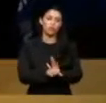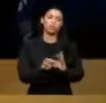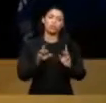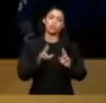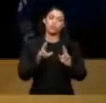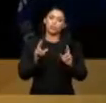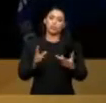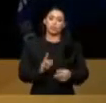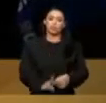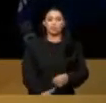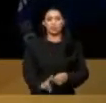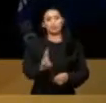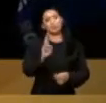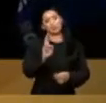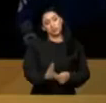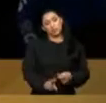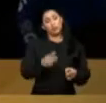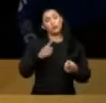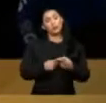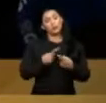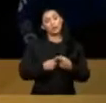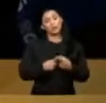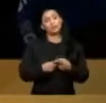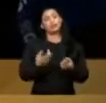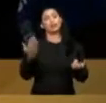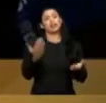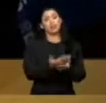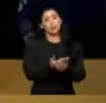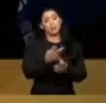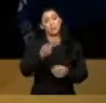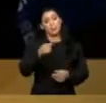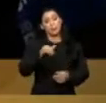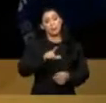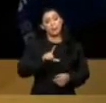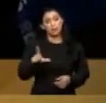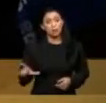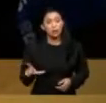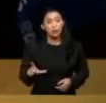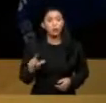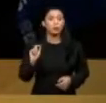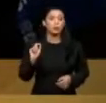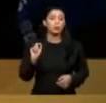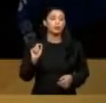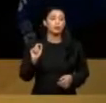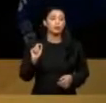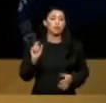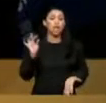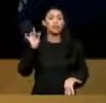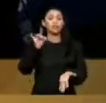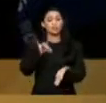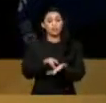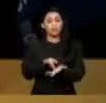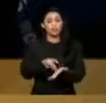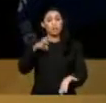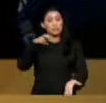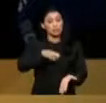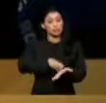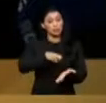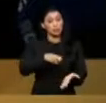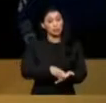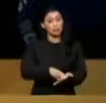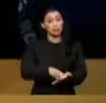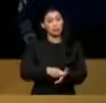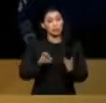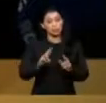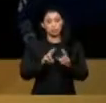condicionada à representação, porque nessas ações penais a decadência fulmina no plano da eficácia da punição, o desvalor